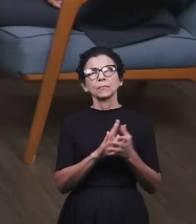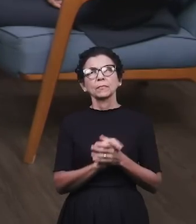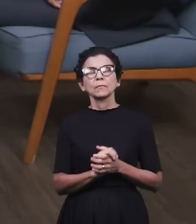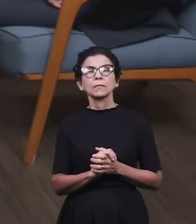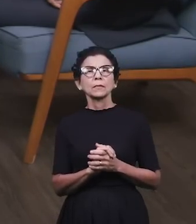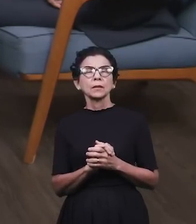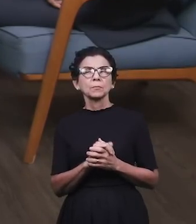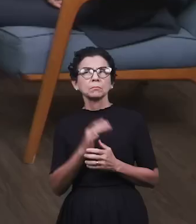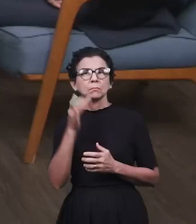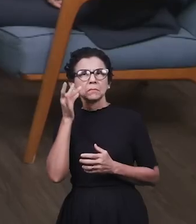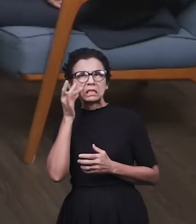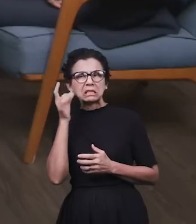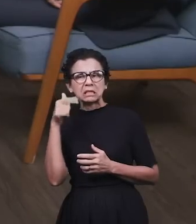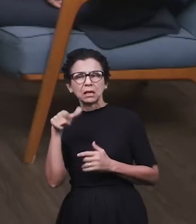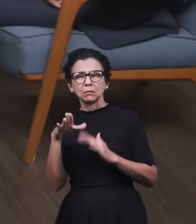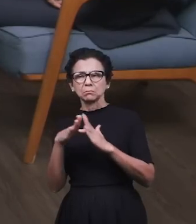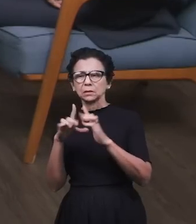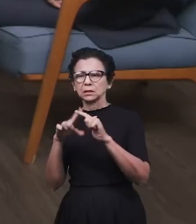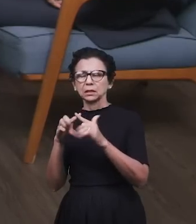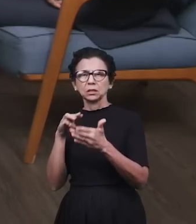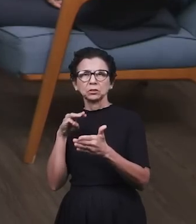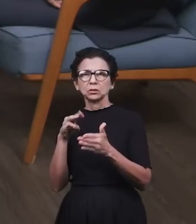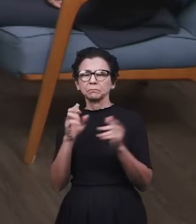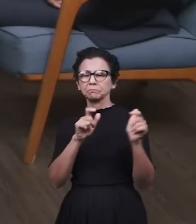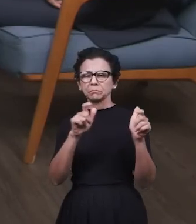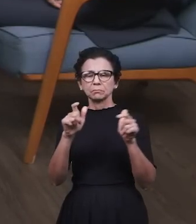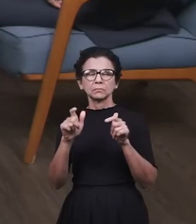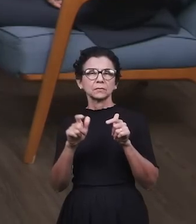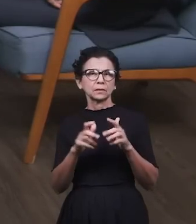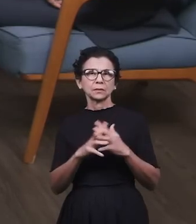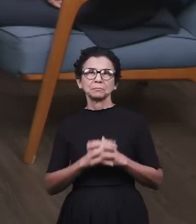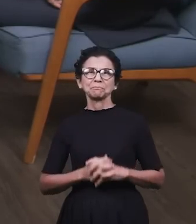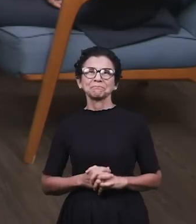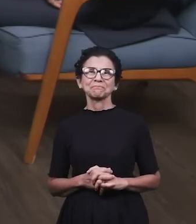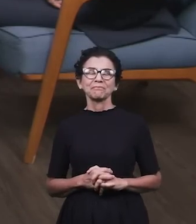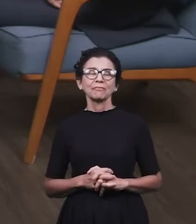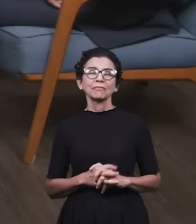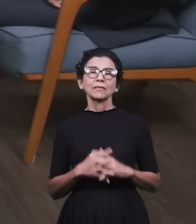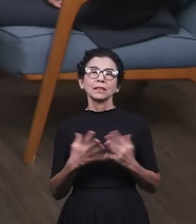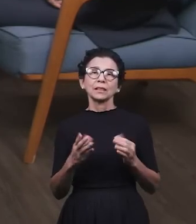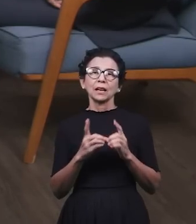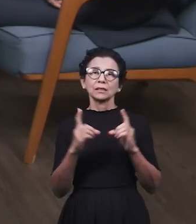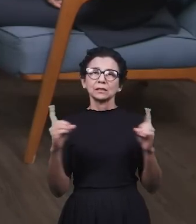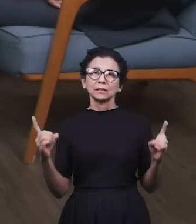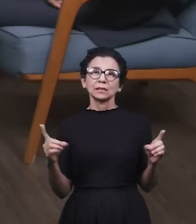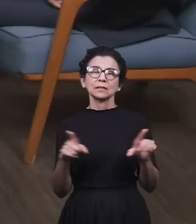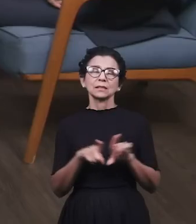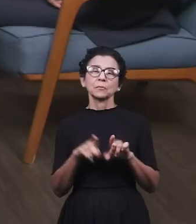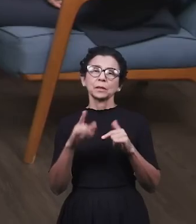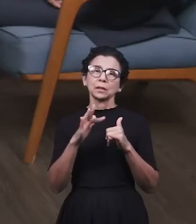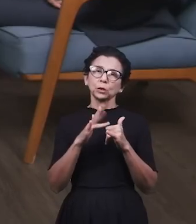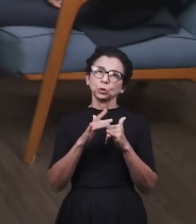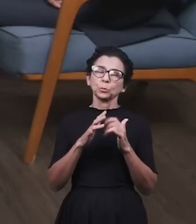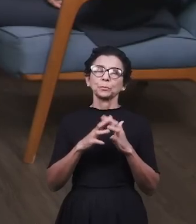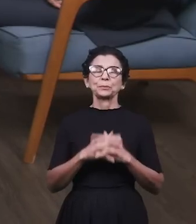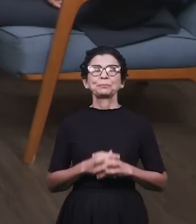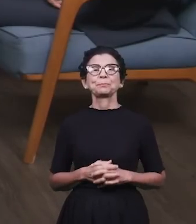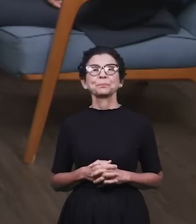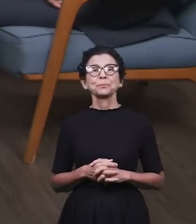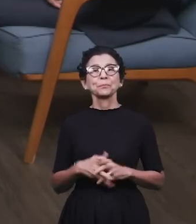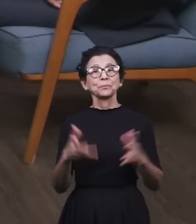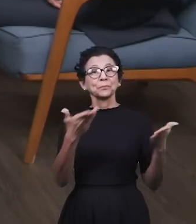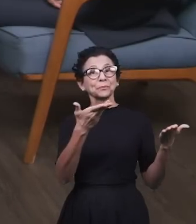também assistir presencialmente, em qualquer tempo, qualquer local de culto da Igreja Cristã Maranata. Você é nosso convidado especial para estar lá.